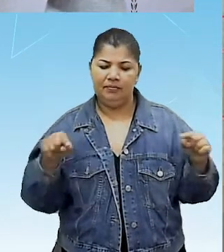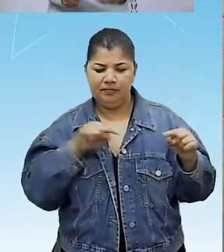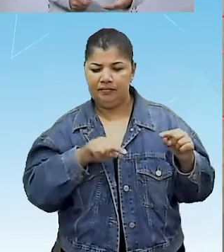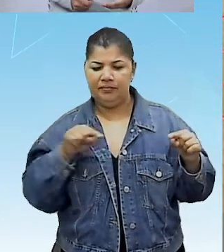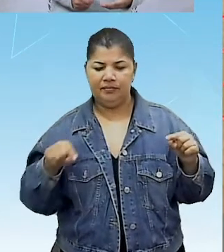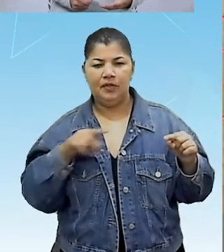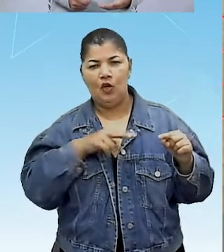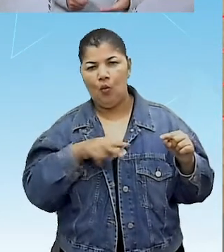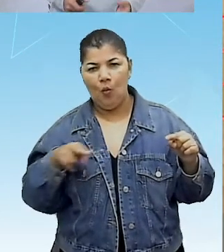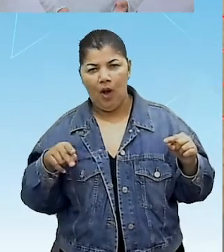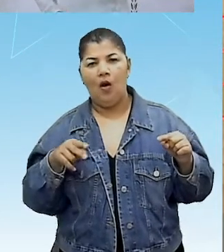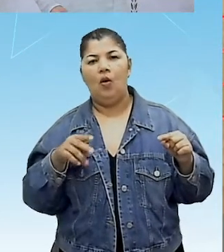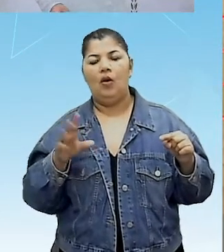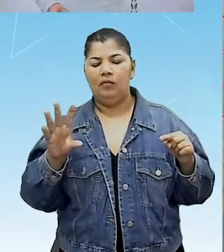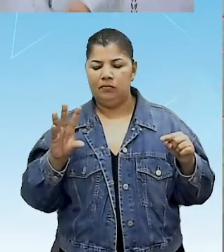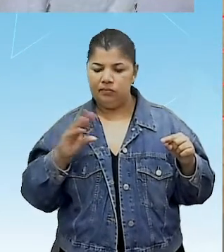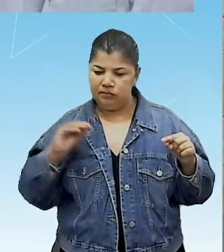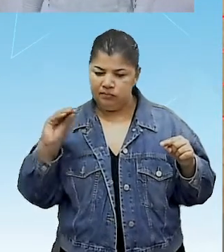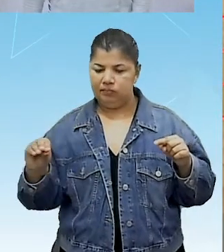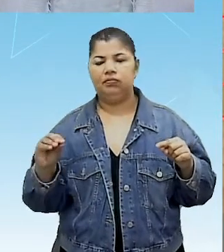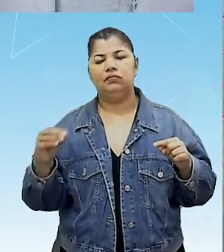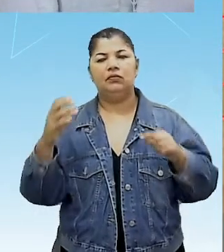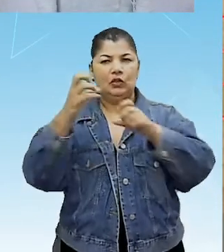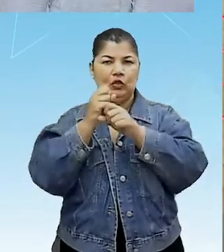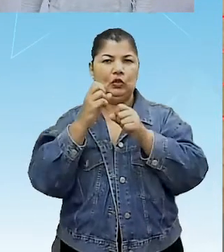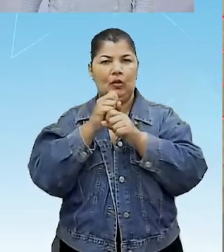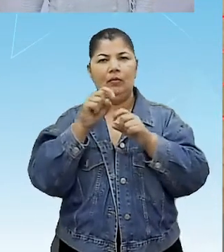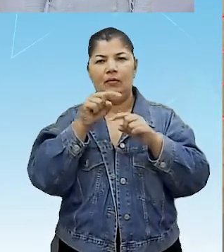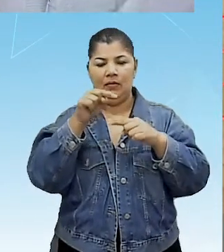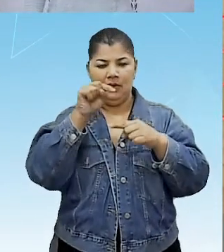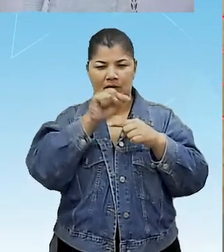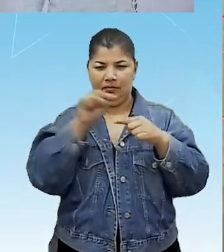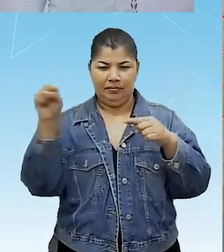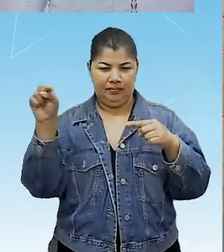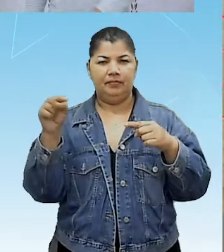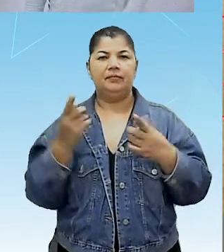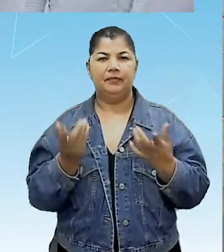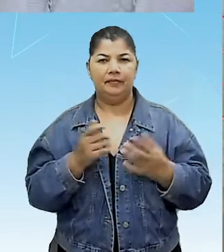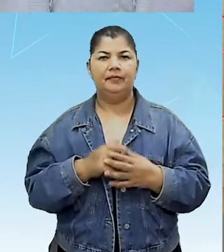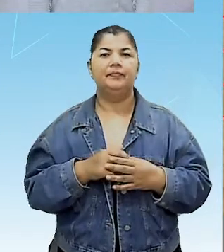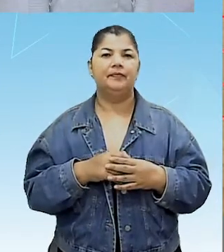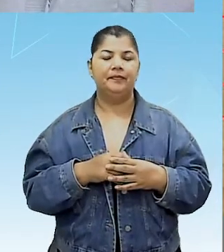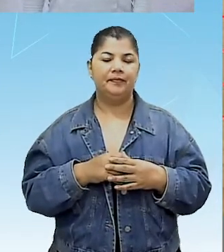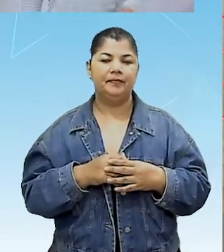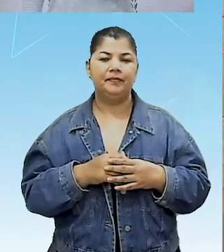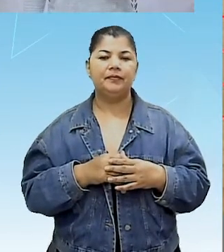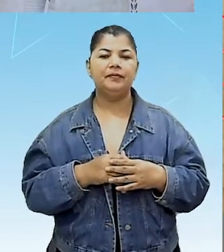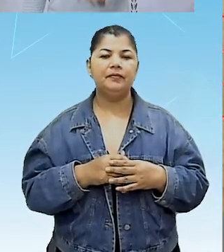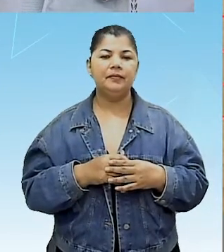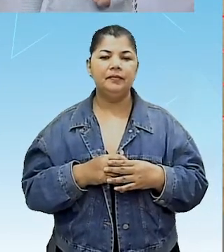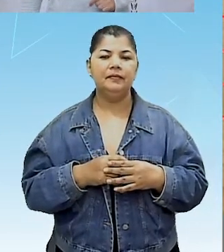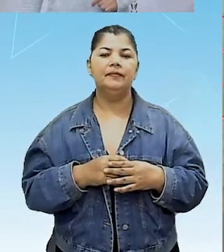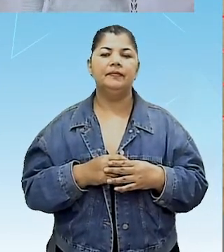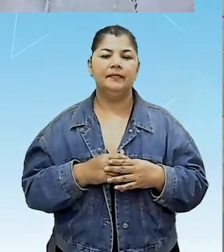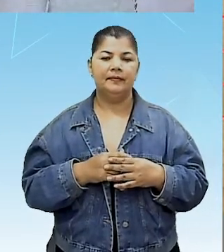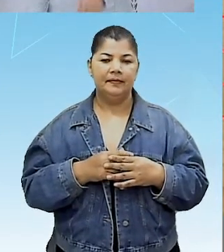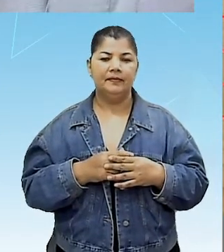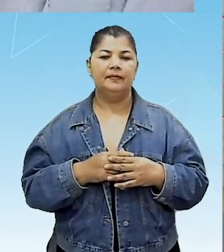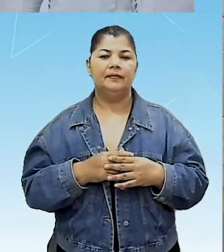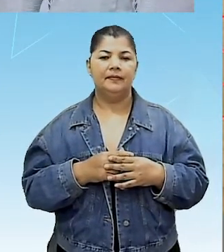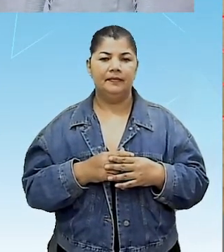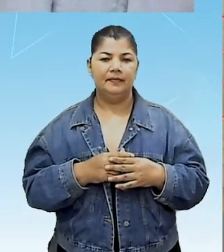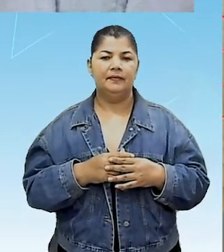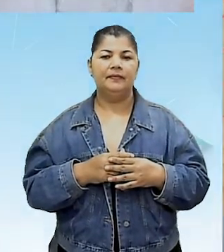e somam-se os expoentes. É o que a gente vai fazer no slide para você ver agora. Só que se liga no sinal, tá? Se liga que isso é muito importante. Vamos